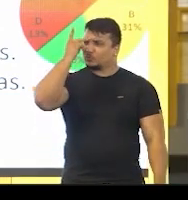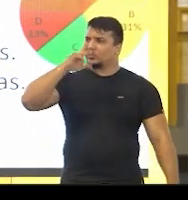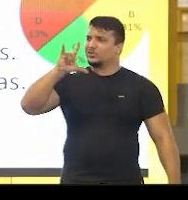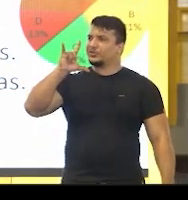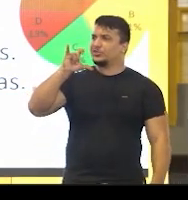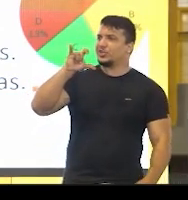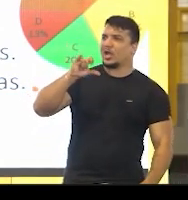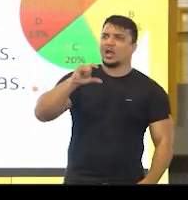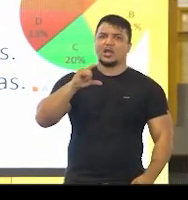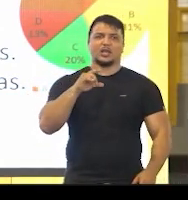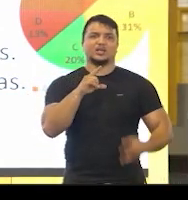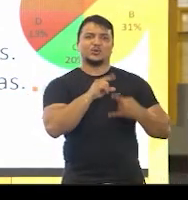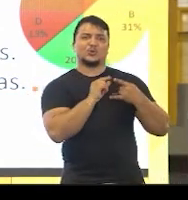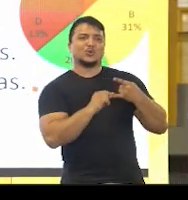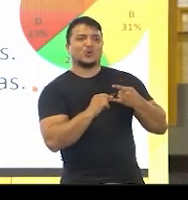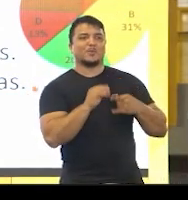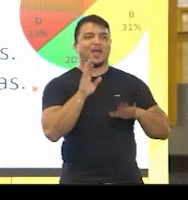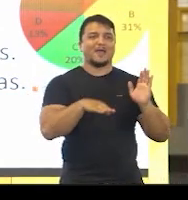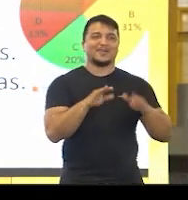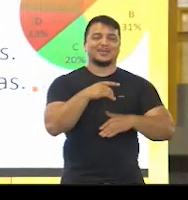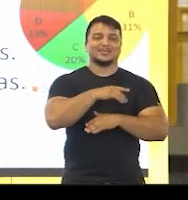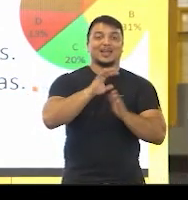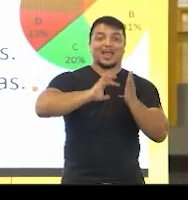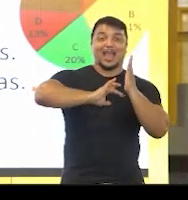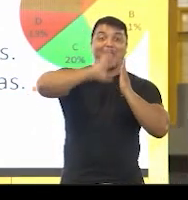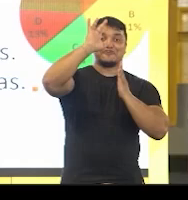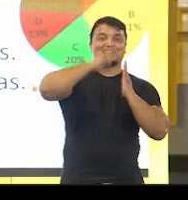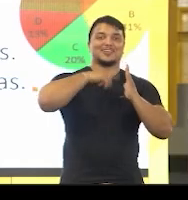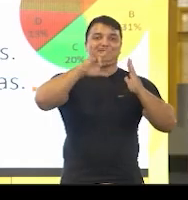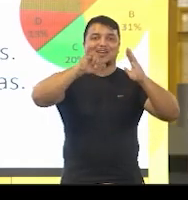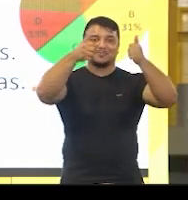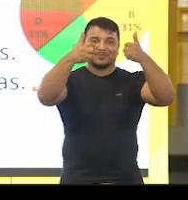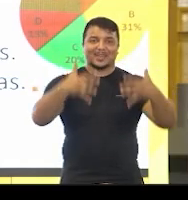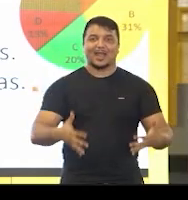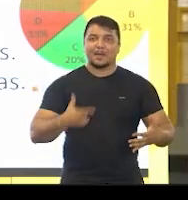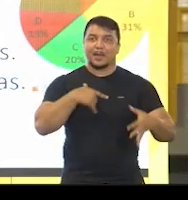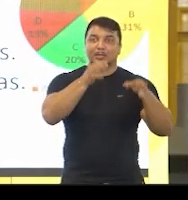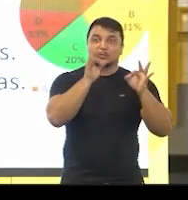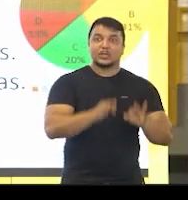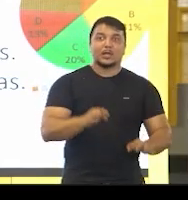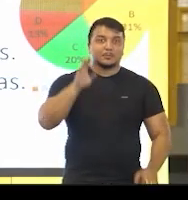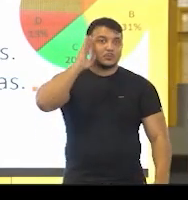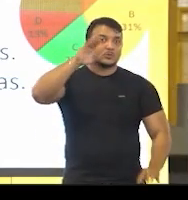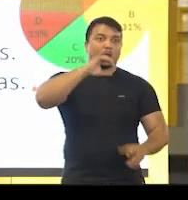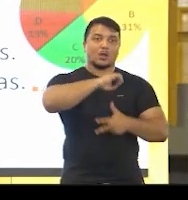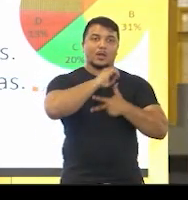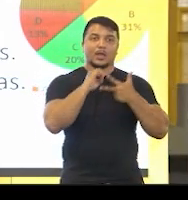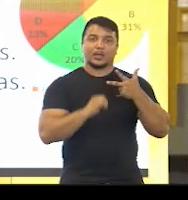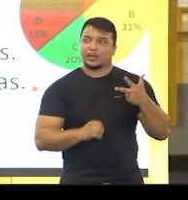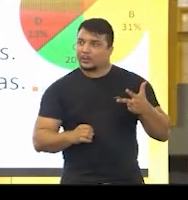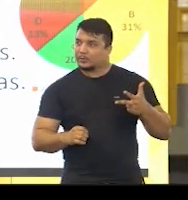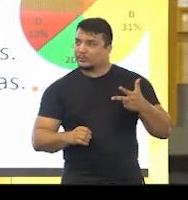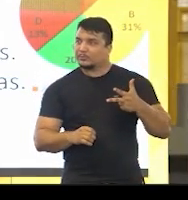Instagram, que está lá no YouTube, aí diz assim, às vezes no Instagram, arrasta para cima que eu vou dizer qual a mais correta no Enem?